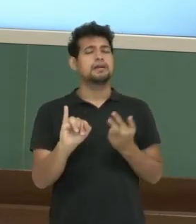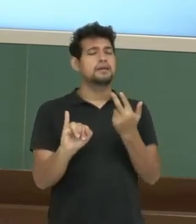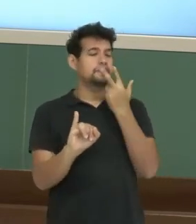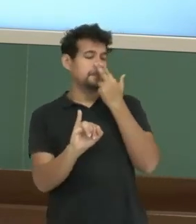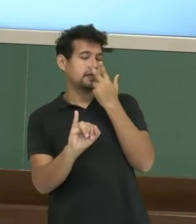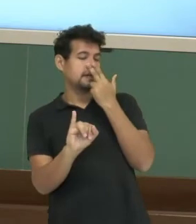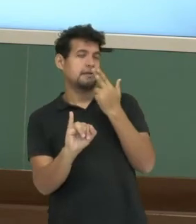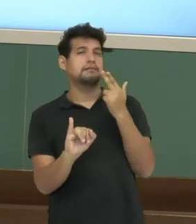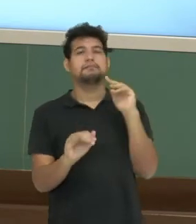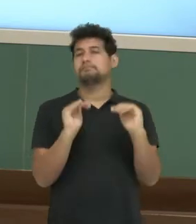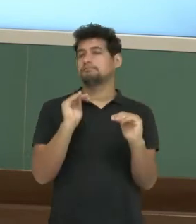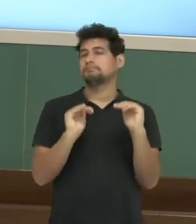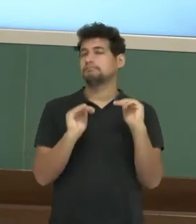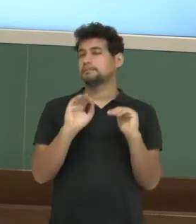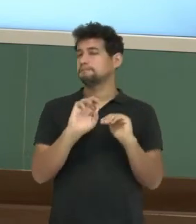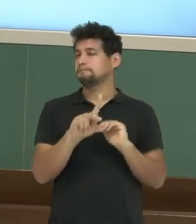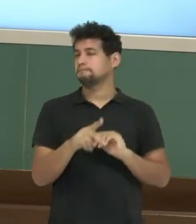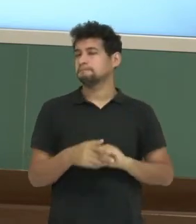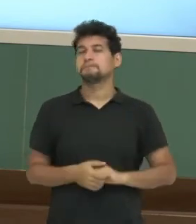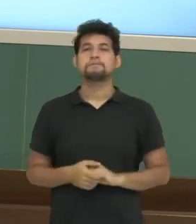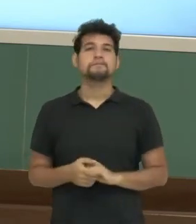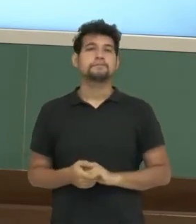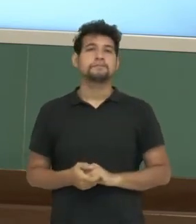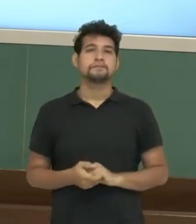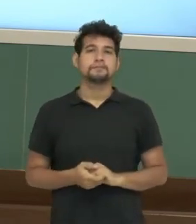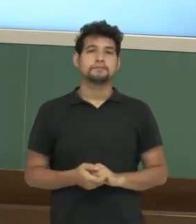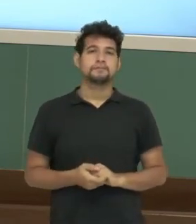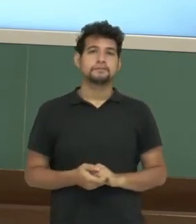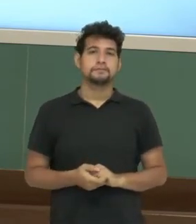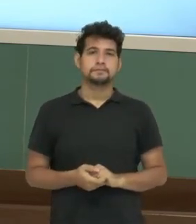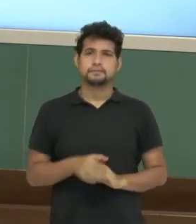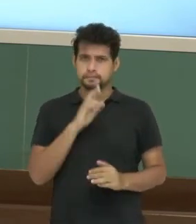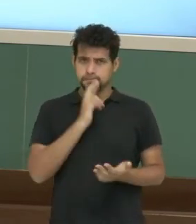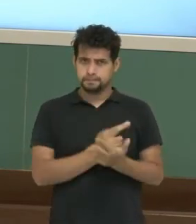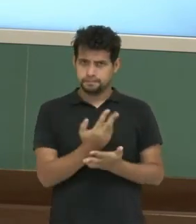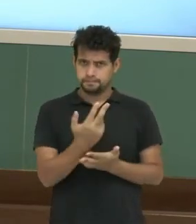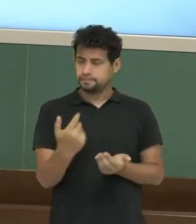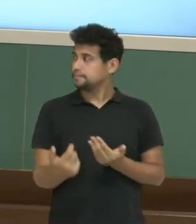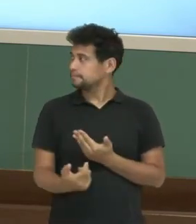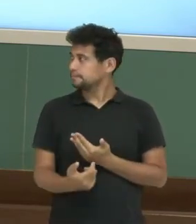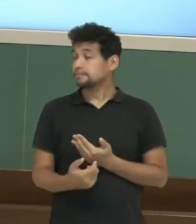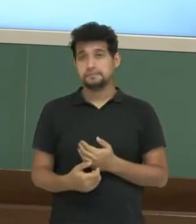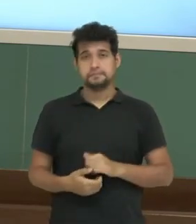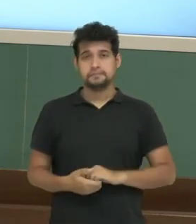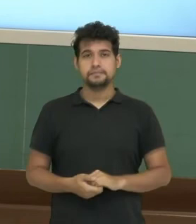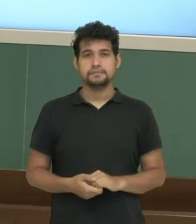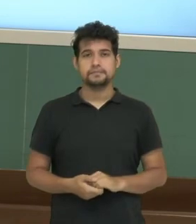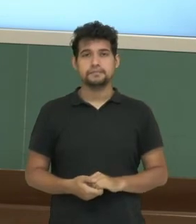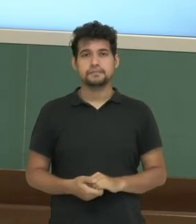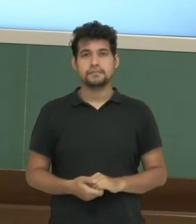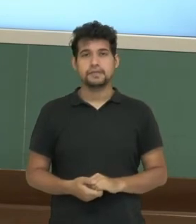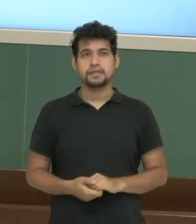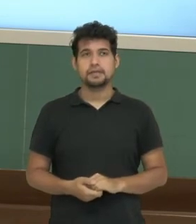parece que proporcional, ok? Deu isso? Deu? Beleza.